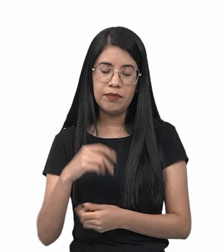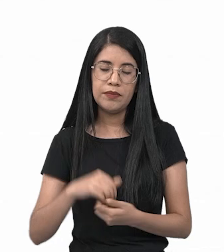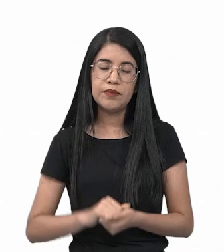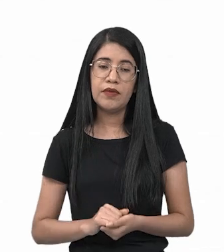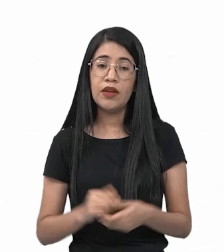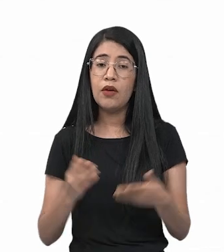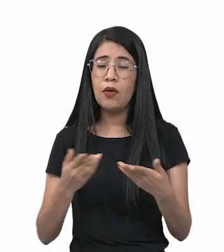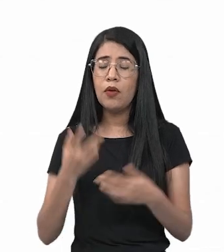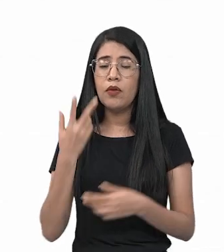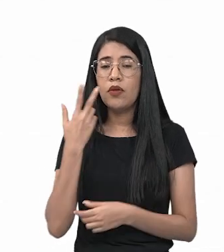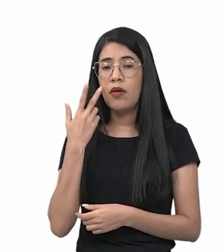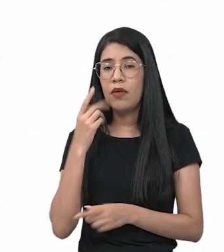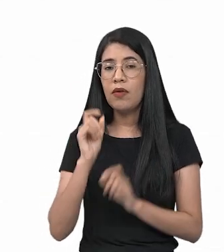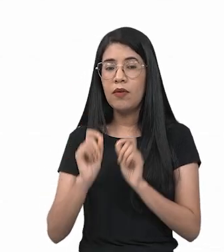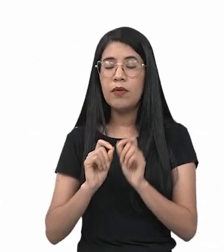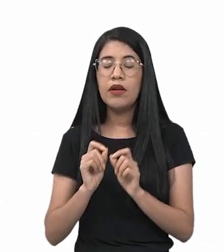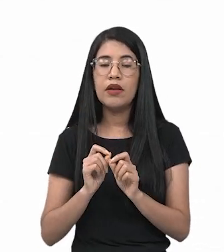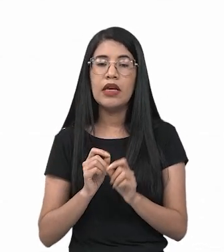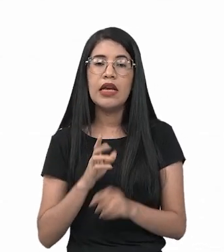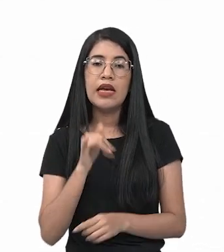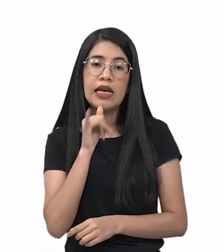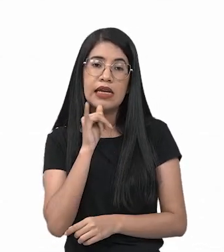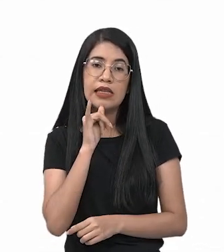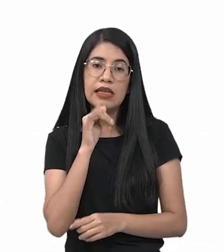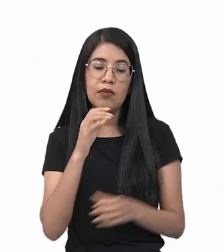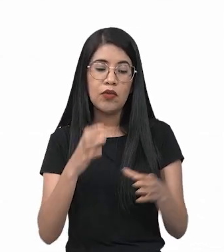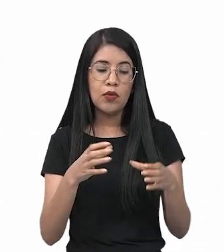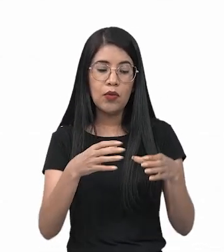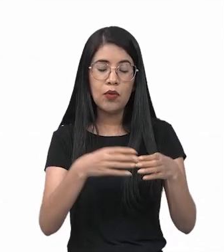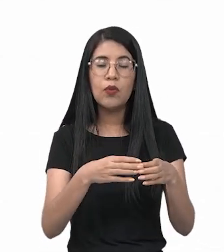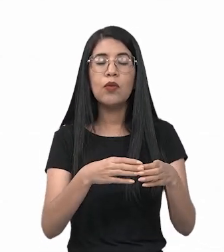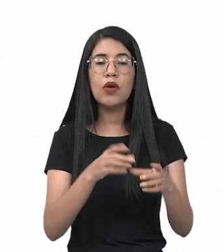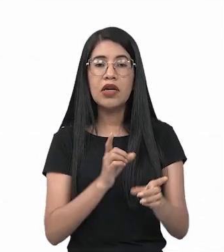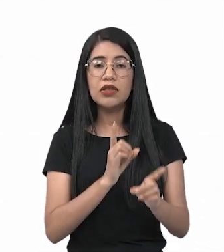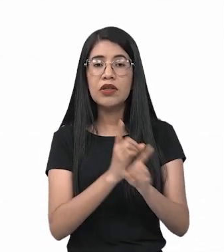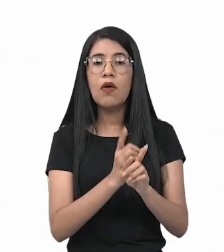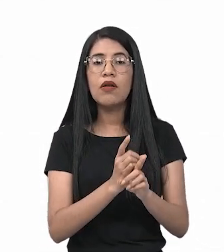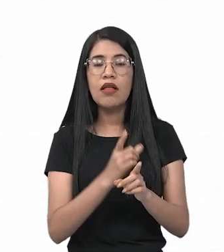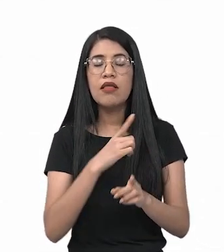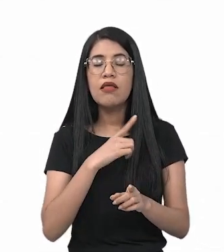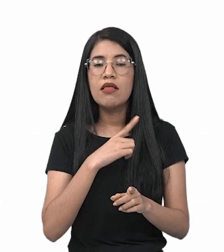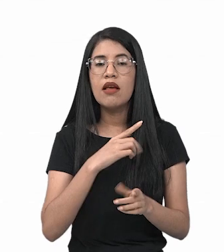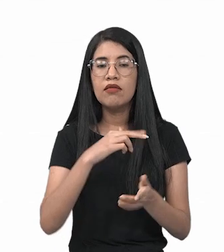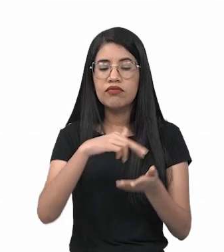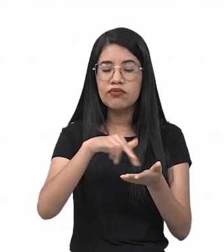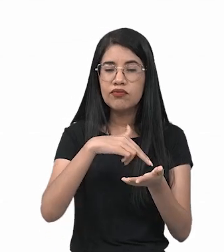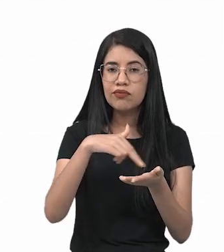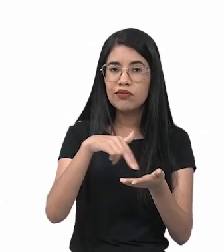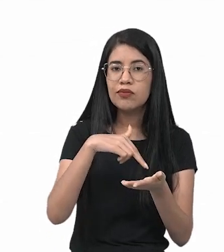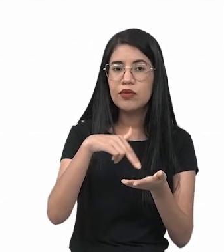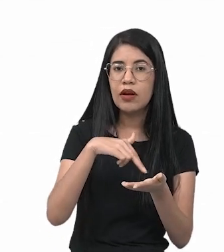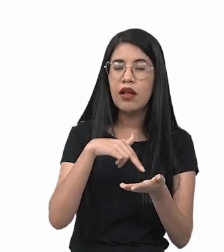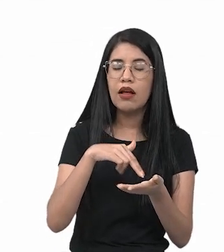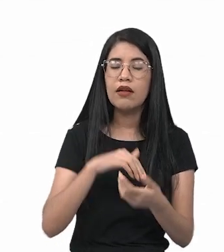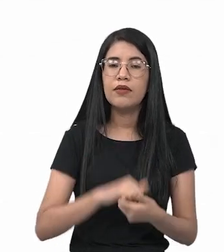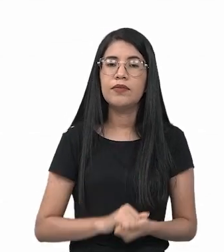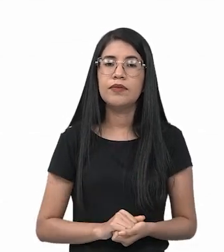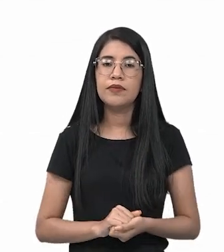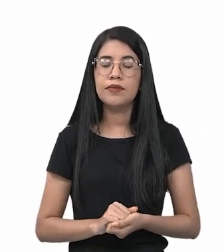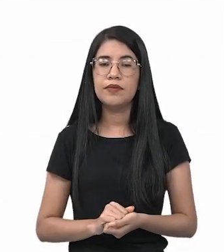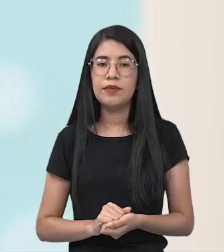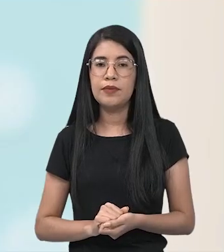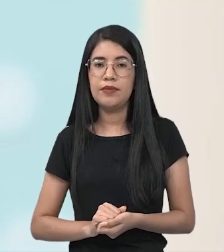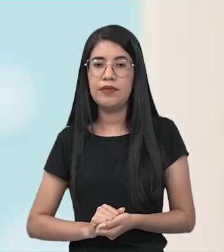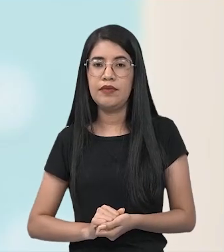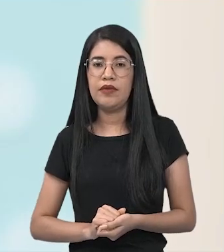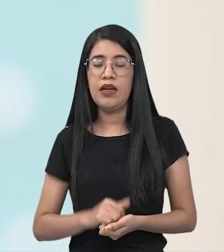é comum nós encontrarmos, por exemplo, grupos de break dance. A gente sabe que quando a gente tem o grupo do break, do hip hop,